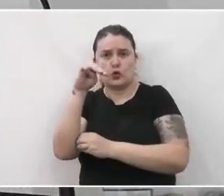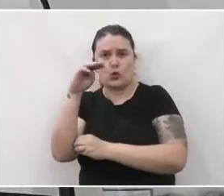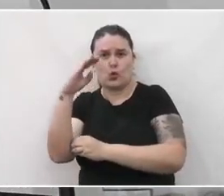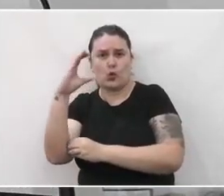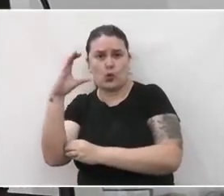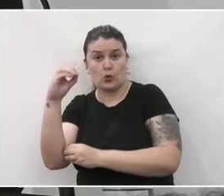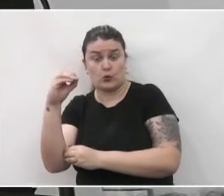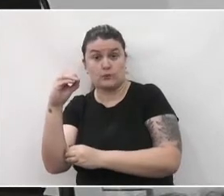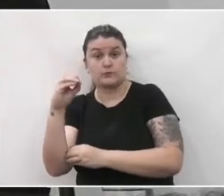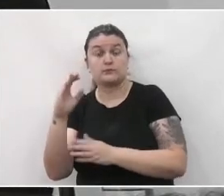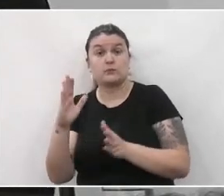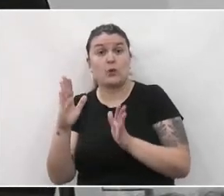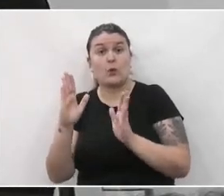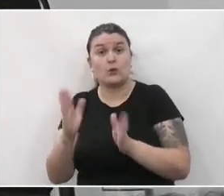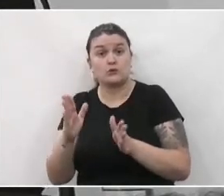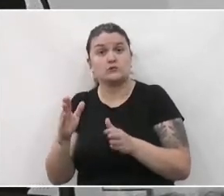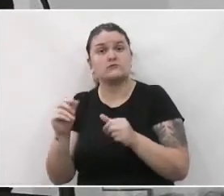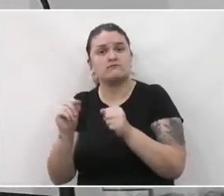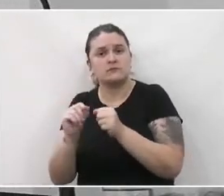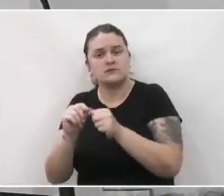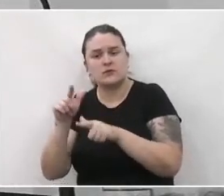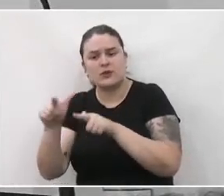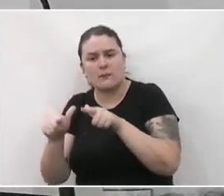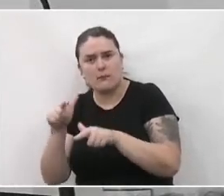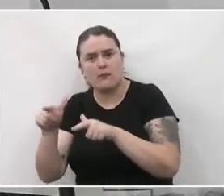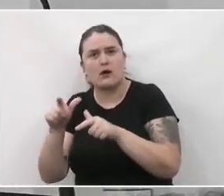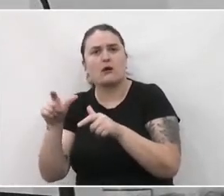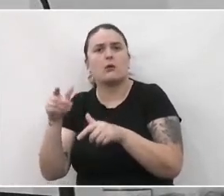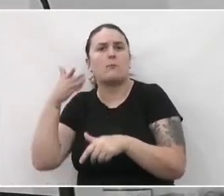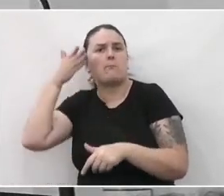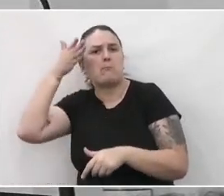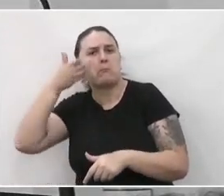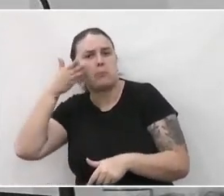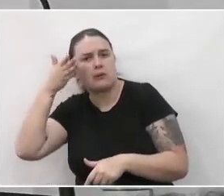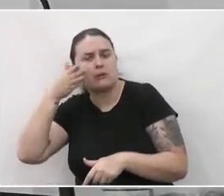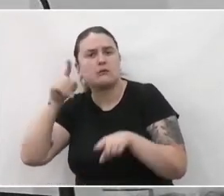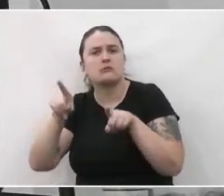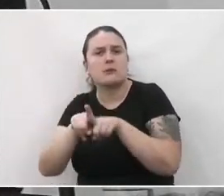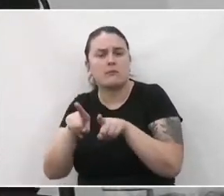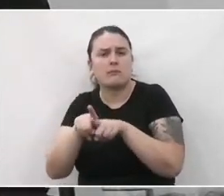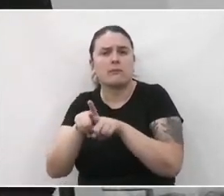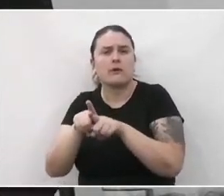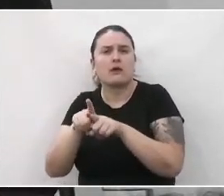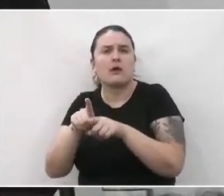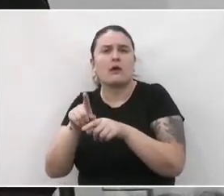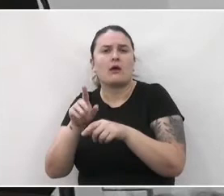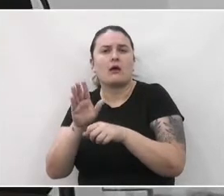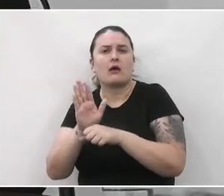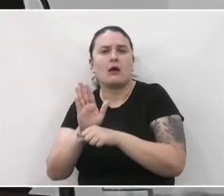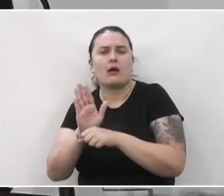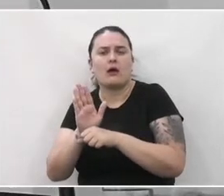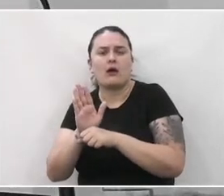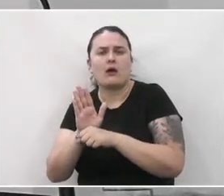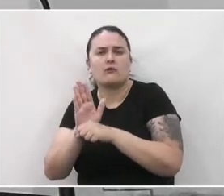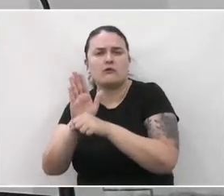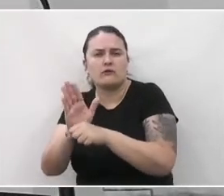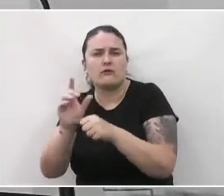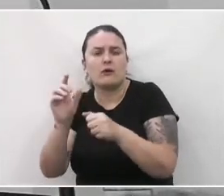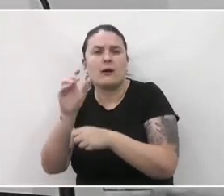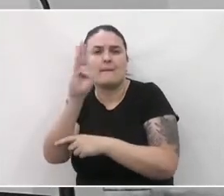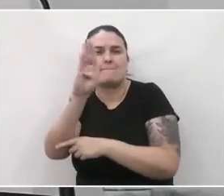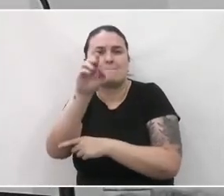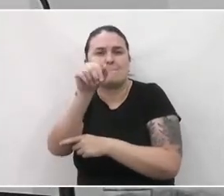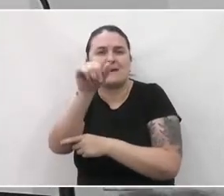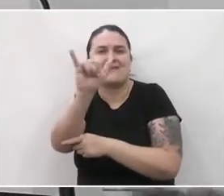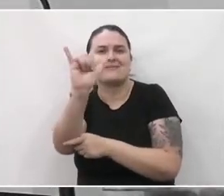hoje faço um trabalho de palestra e sou consultor técnico da Bayer líder mundial